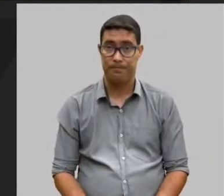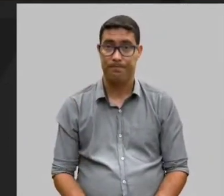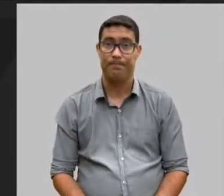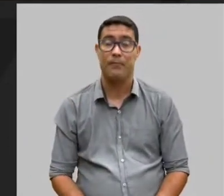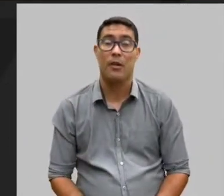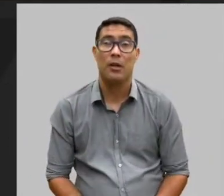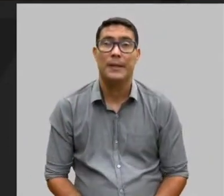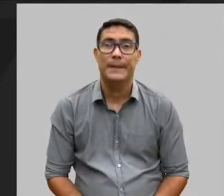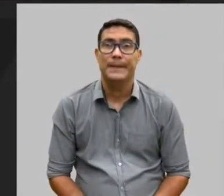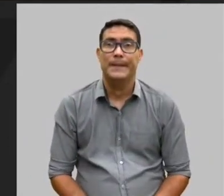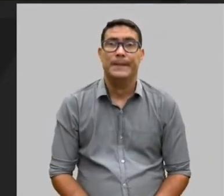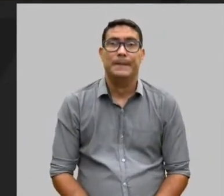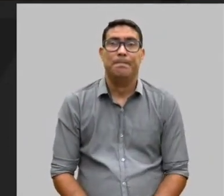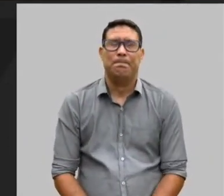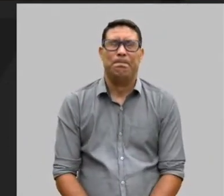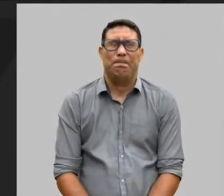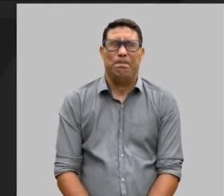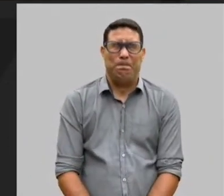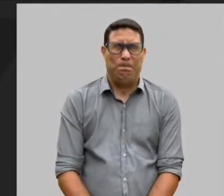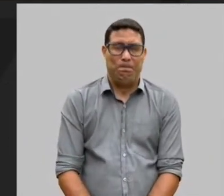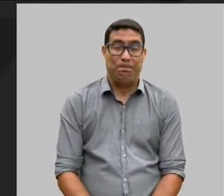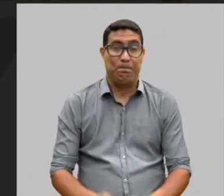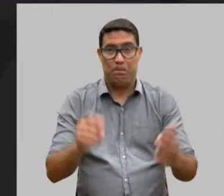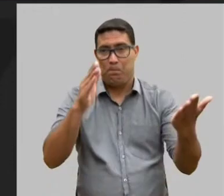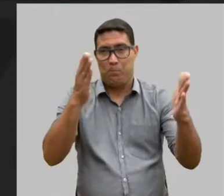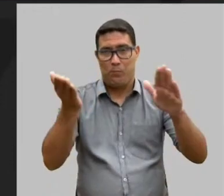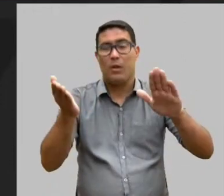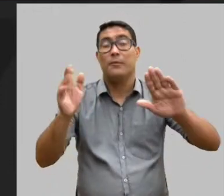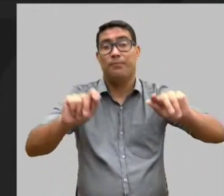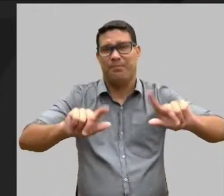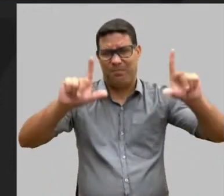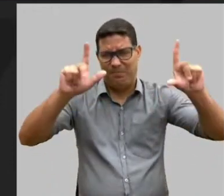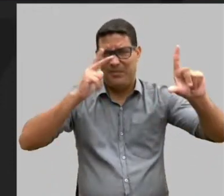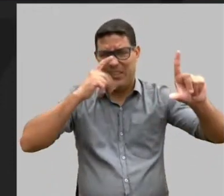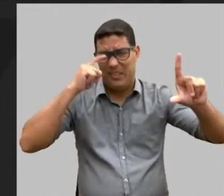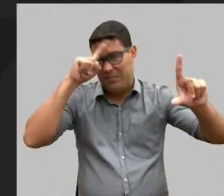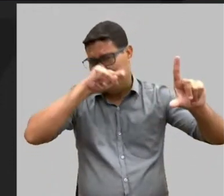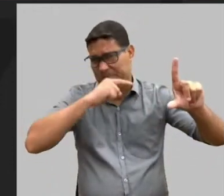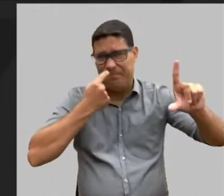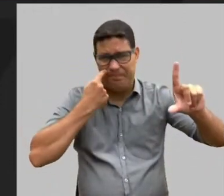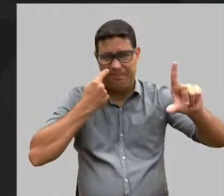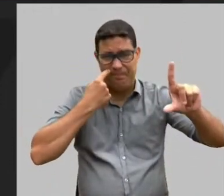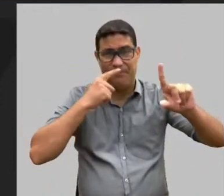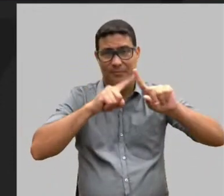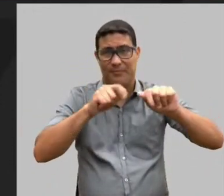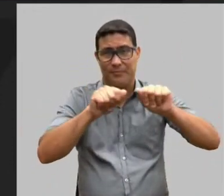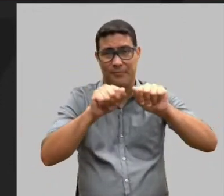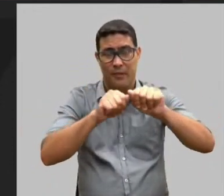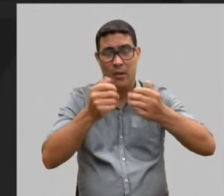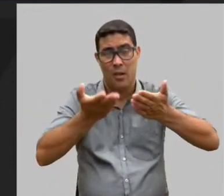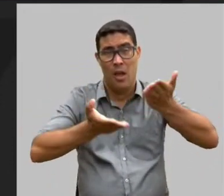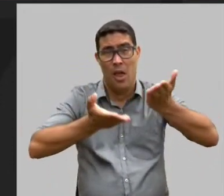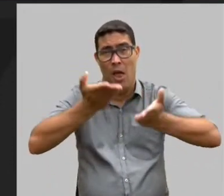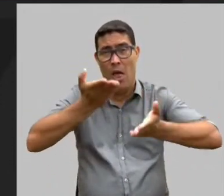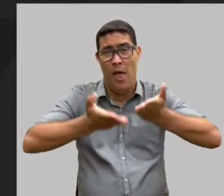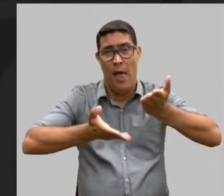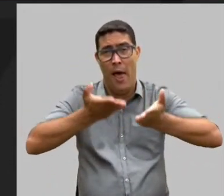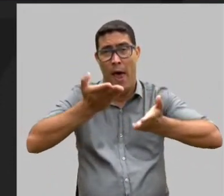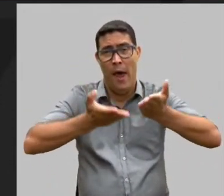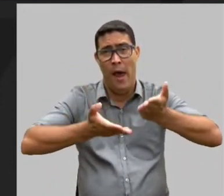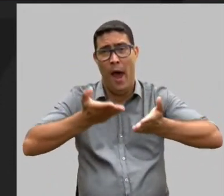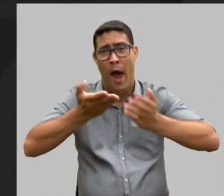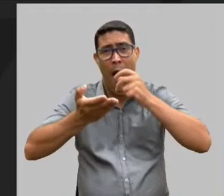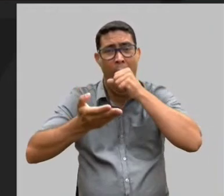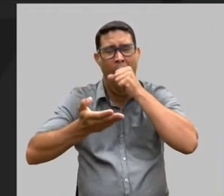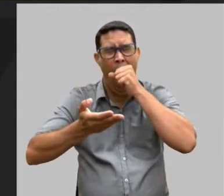gráfico seguinte ali não sei se vai dar para ver mas só mostrei aqui só colocando aqui a a fazendo umas simulações do modo geral aqui por